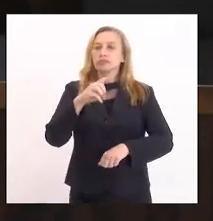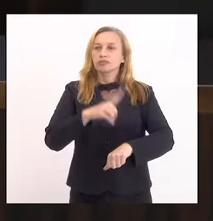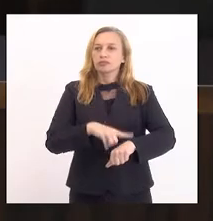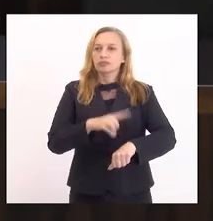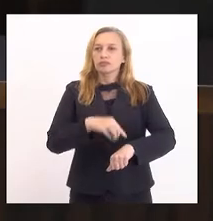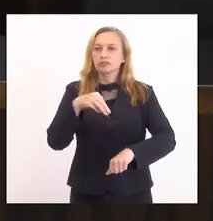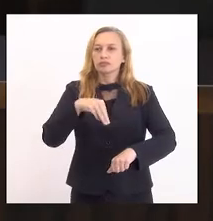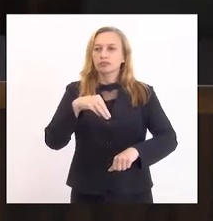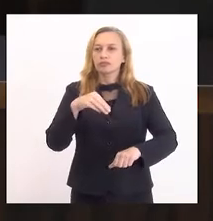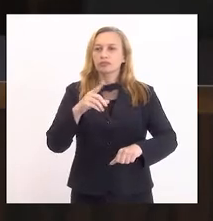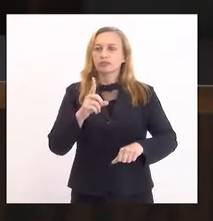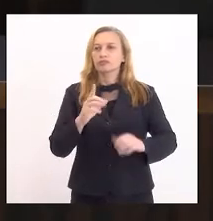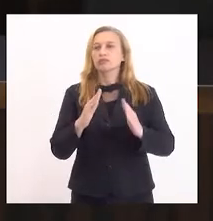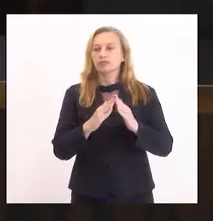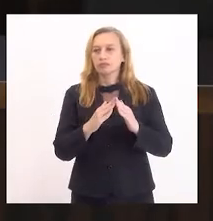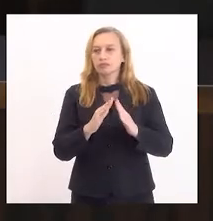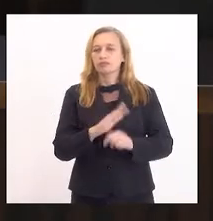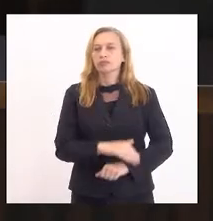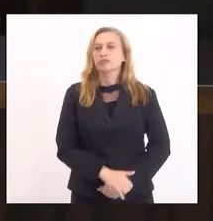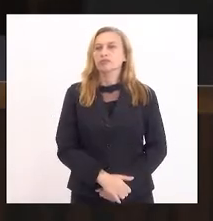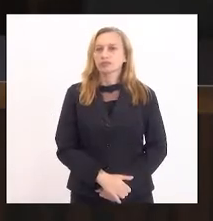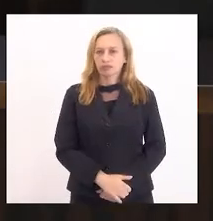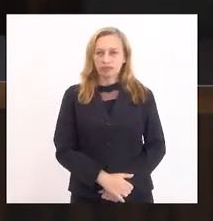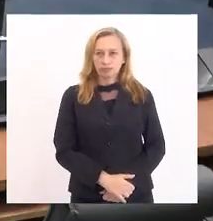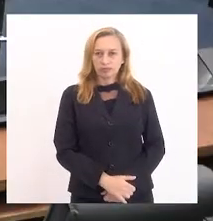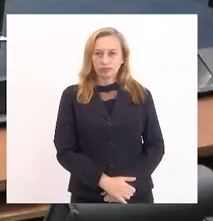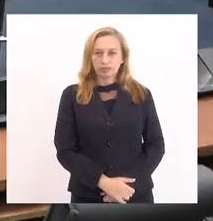10 minutos no tempo regimental.